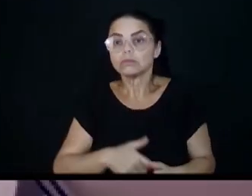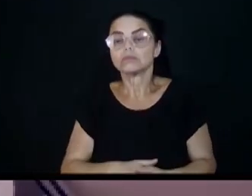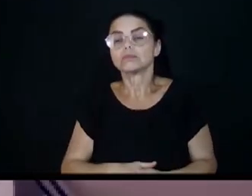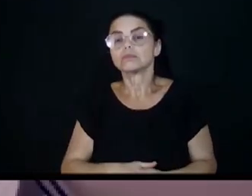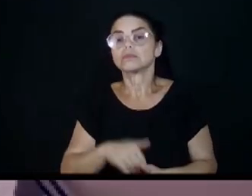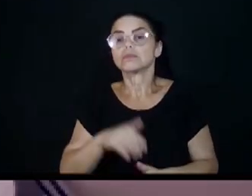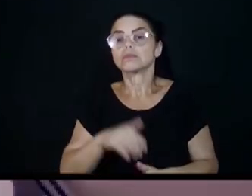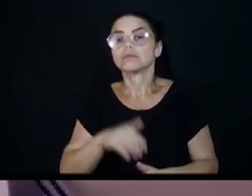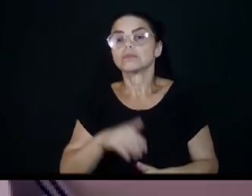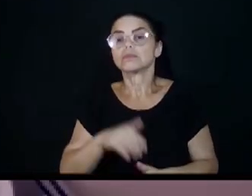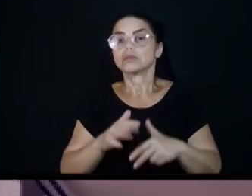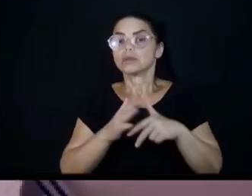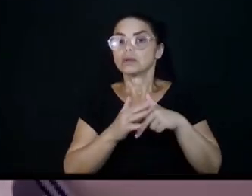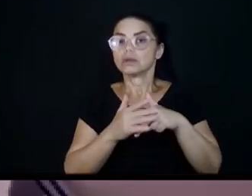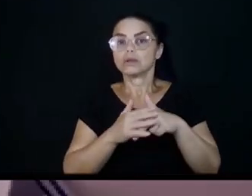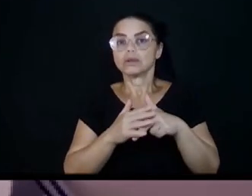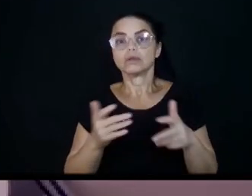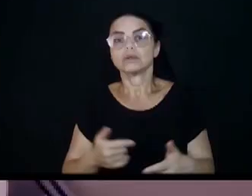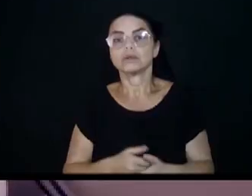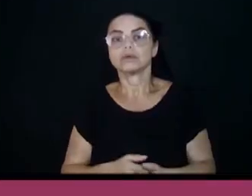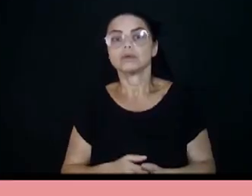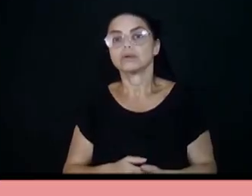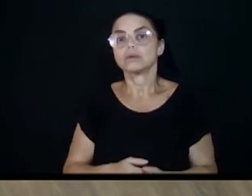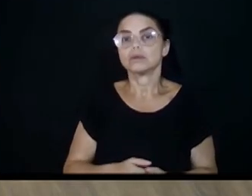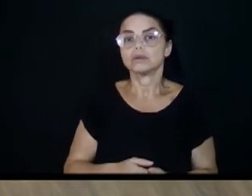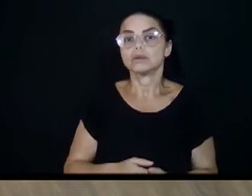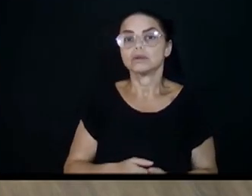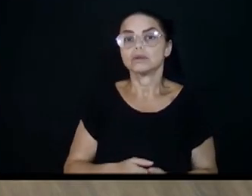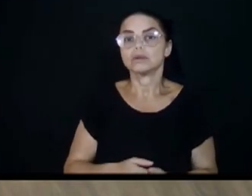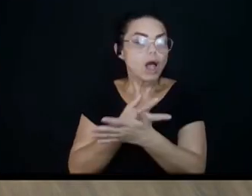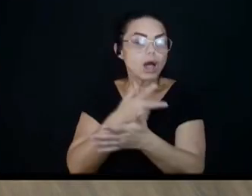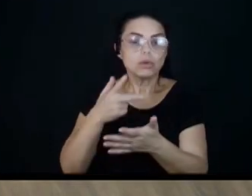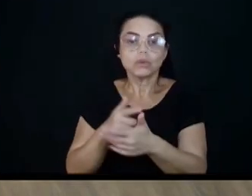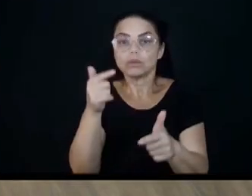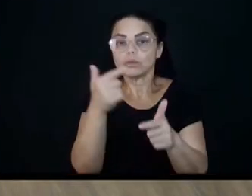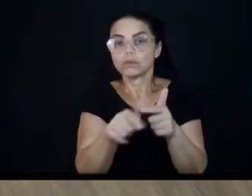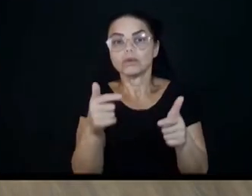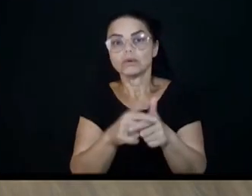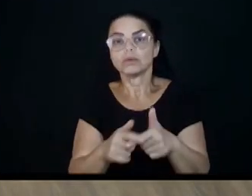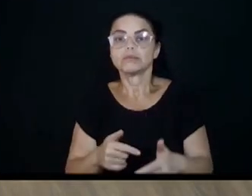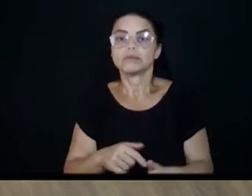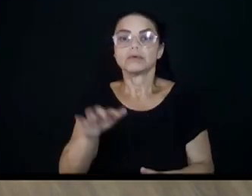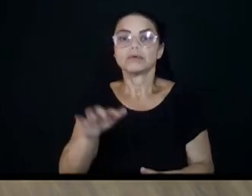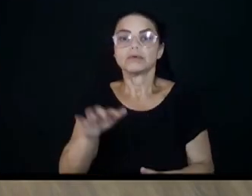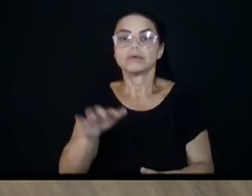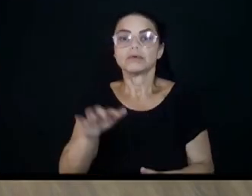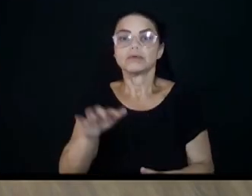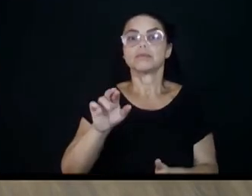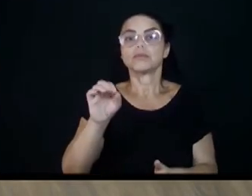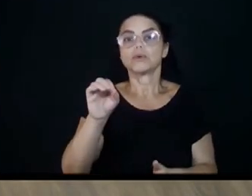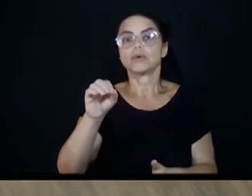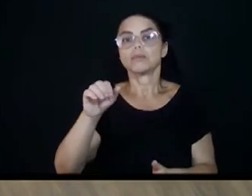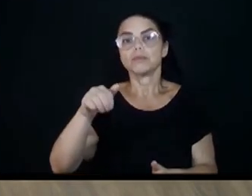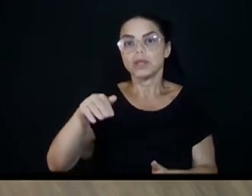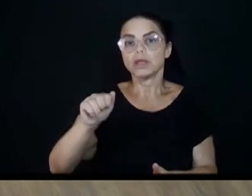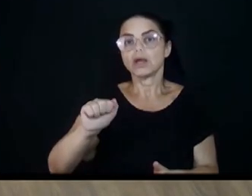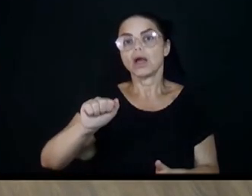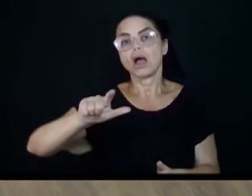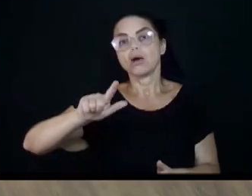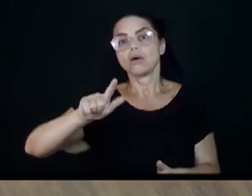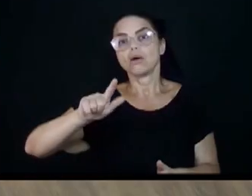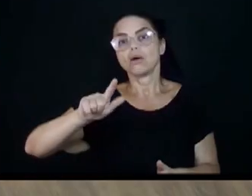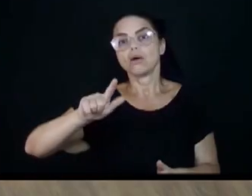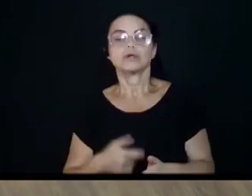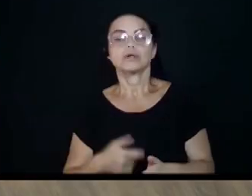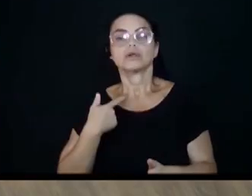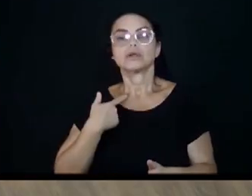ideia errada dos seus problemas, no caso da fibromialgia. Então, a terapia cognitivo-comportamental tem as